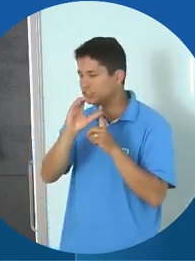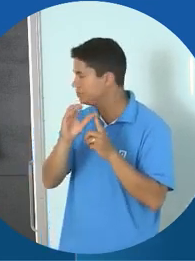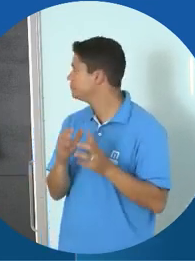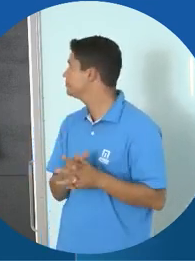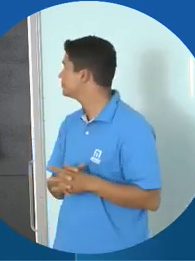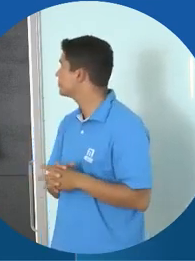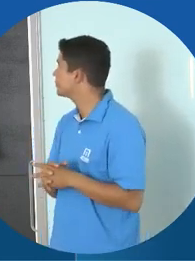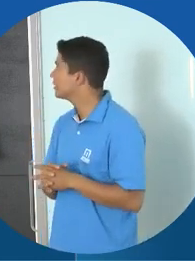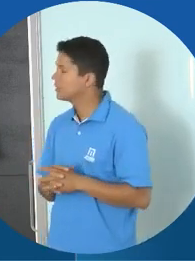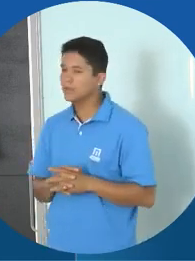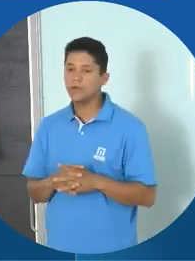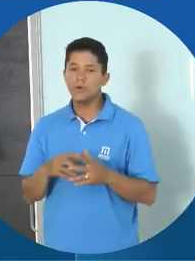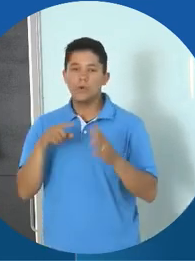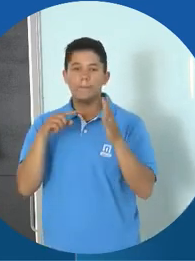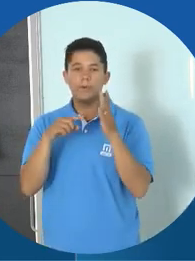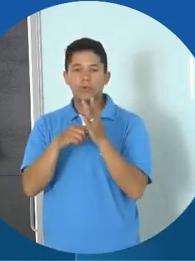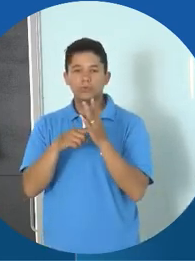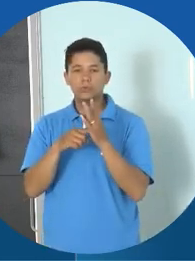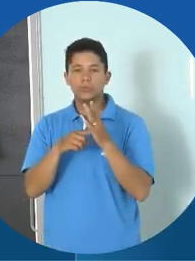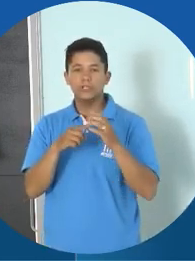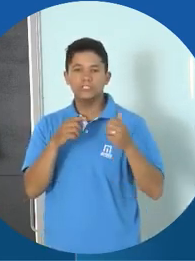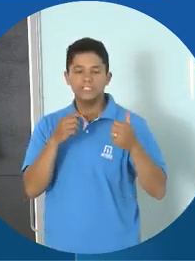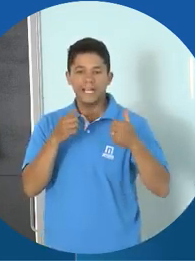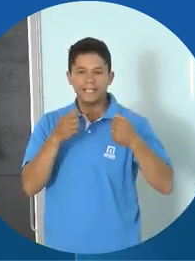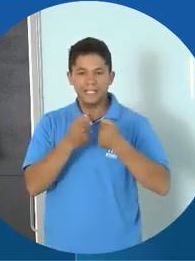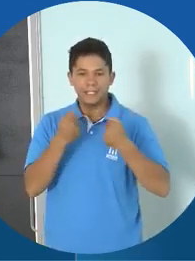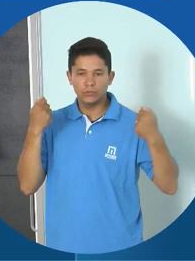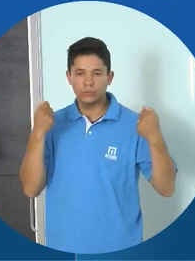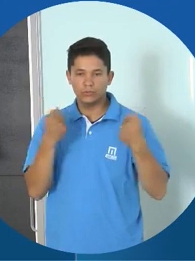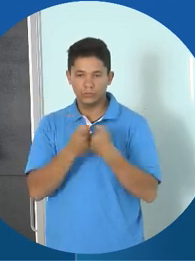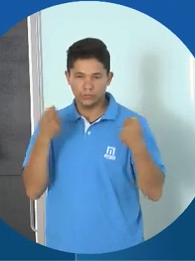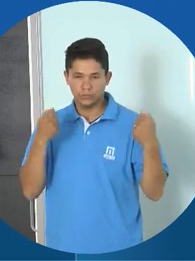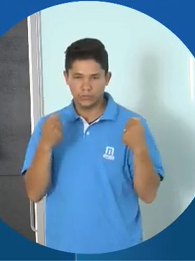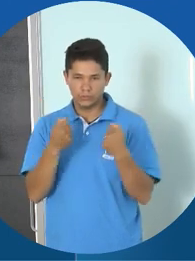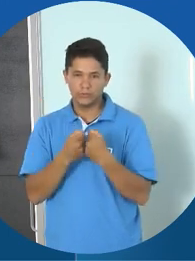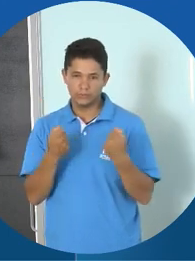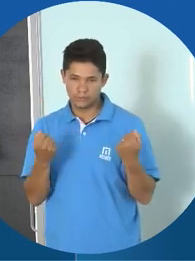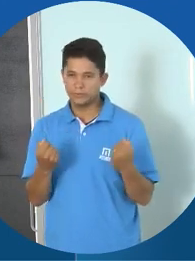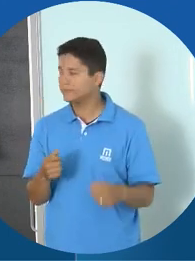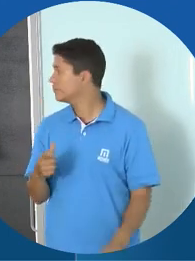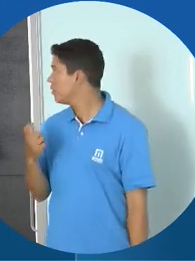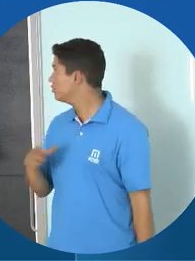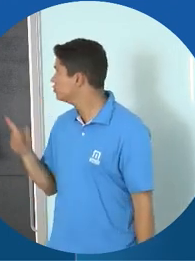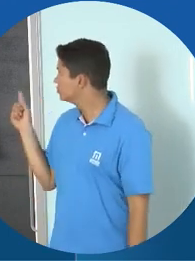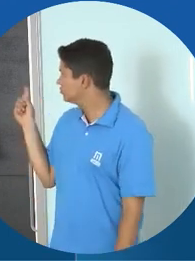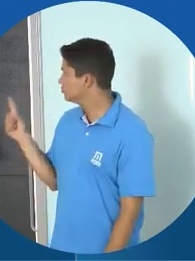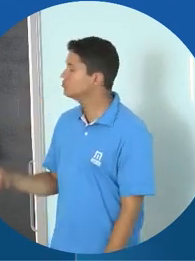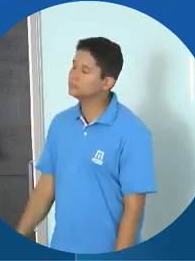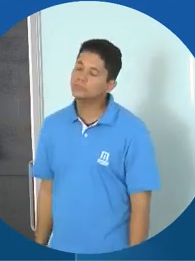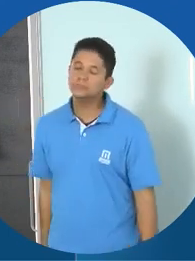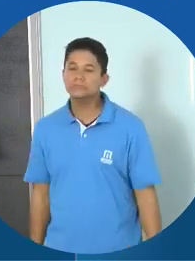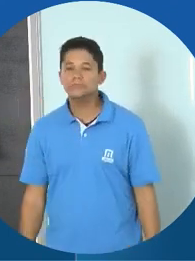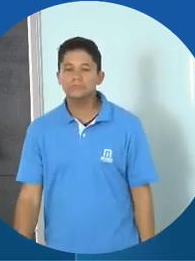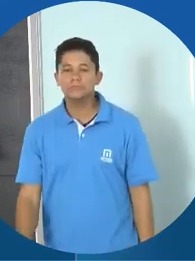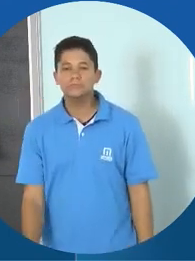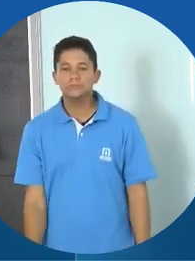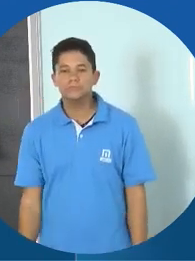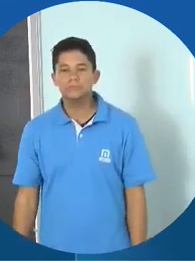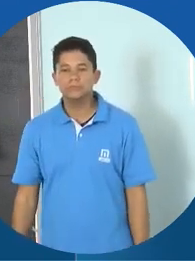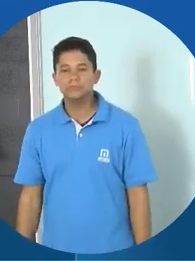atrito. Então, esse modelo foi o modelo cilíndrico, que é basicamente com esses pontos de